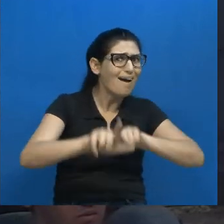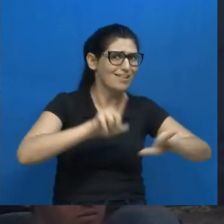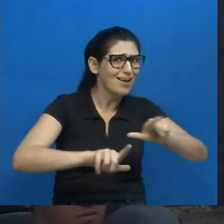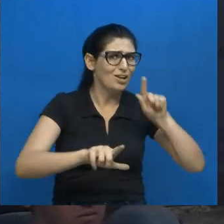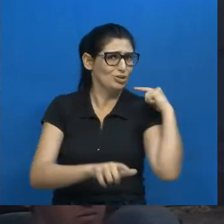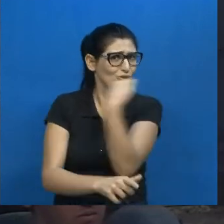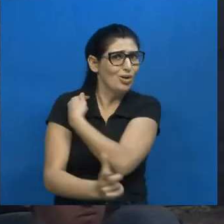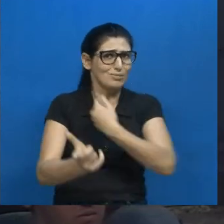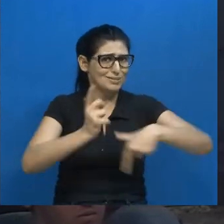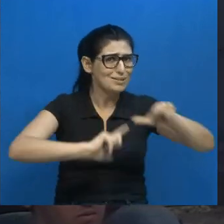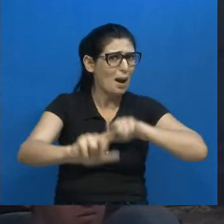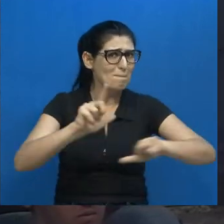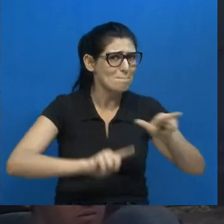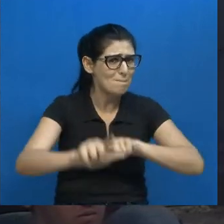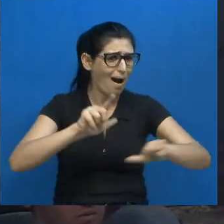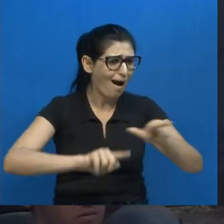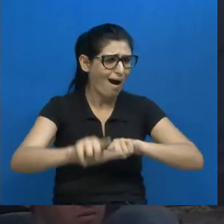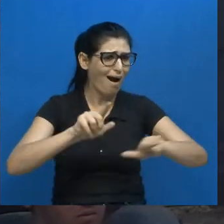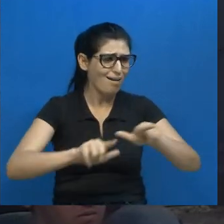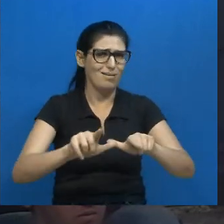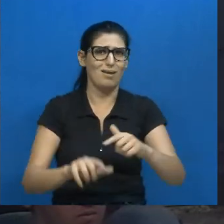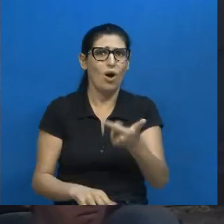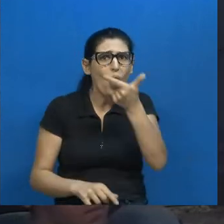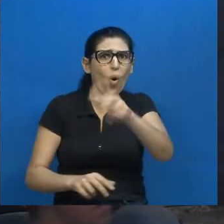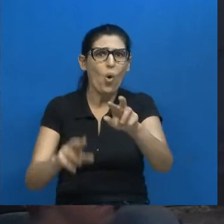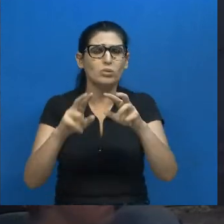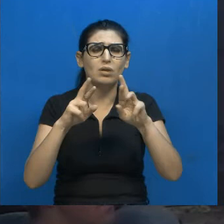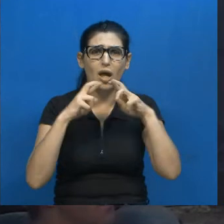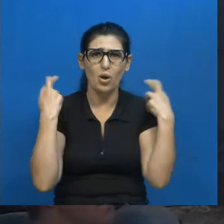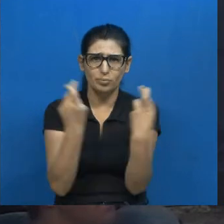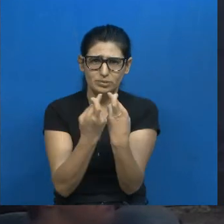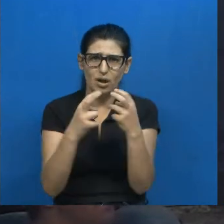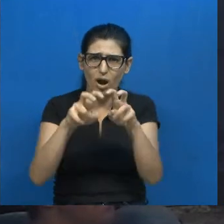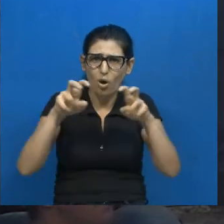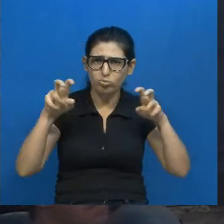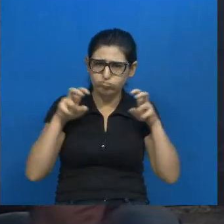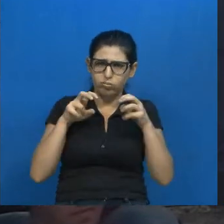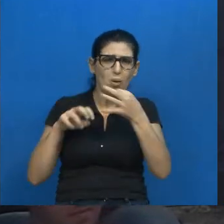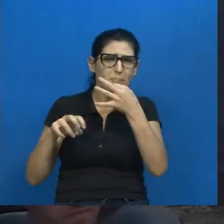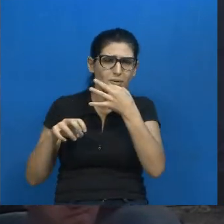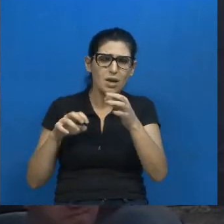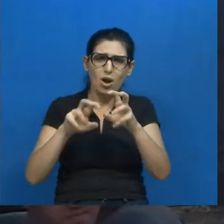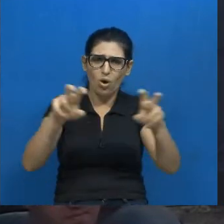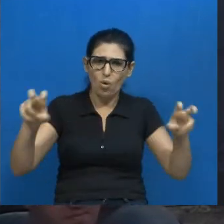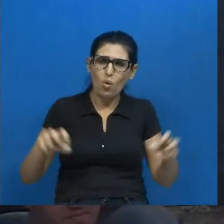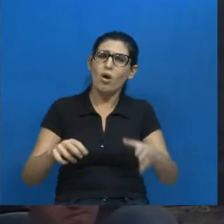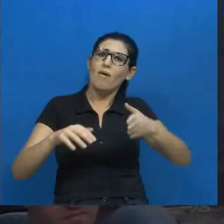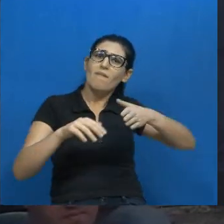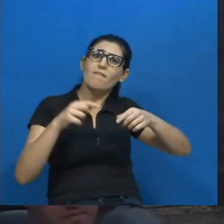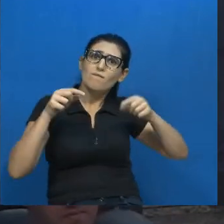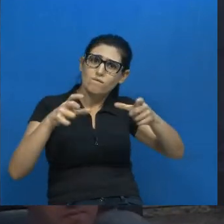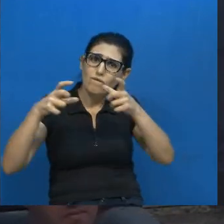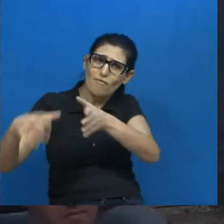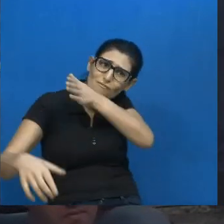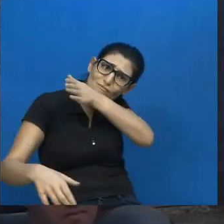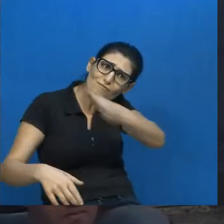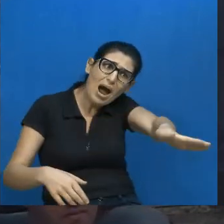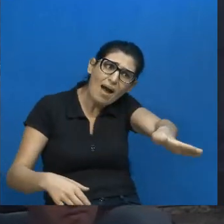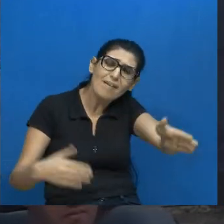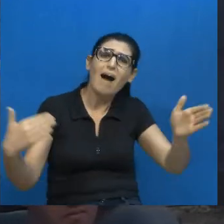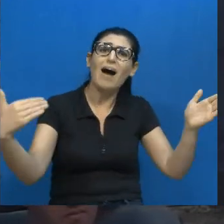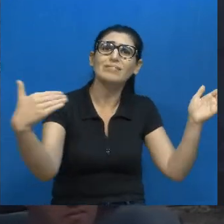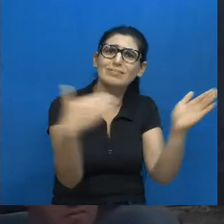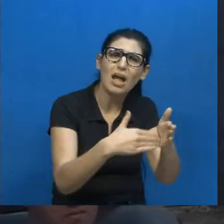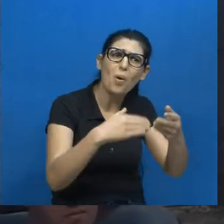vamos sugerir isso, que a próxima audiência vocês possam ir até nós, norte, sul, leste, oeste, divide a cidade e